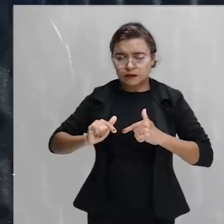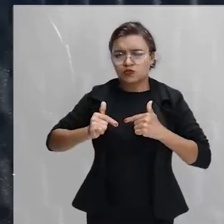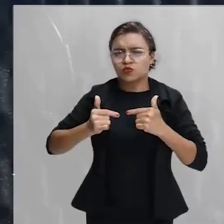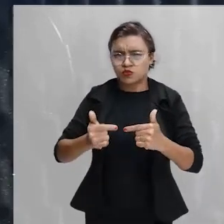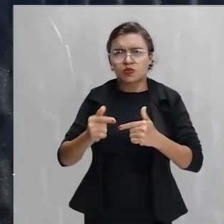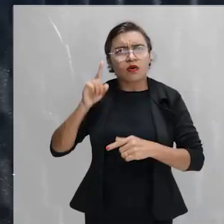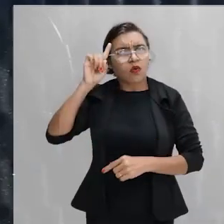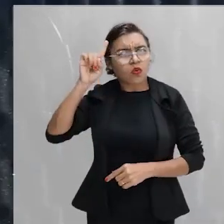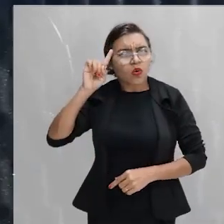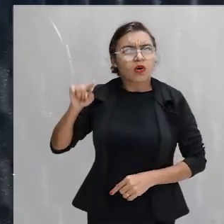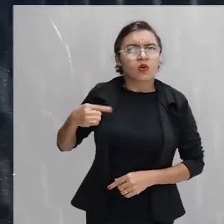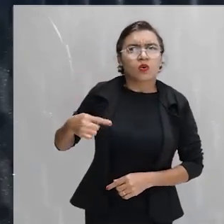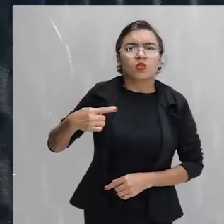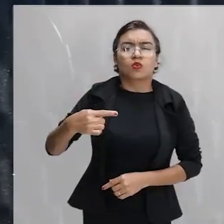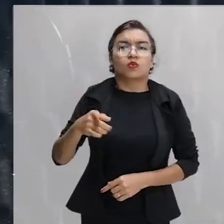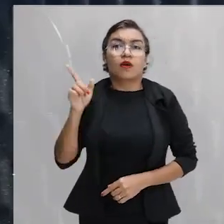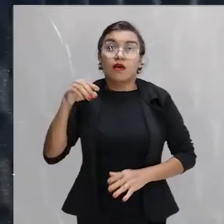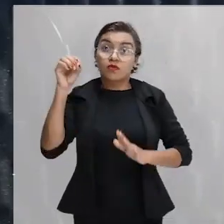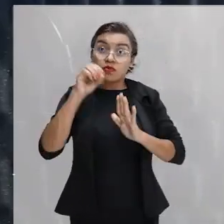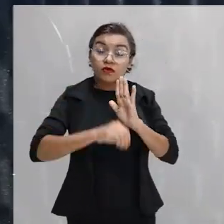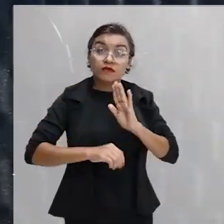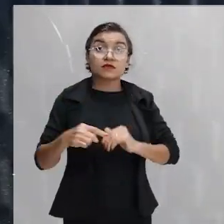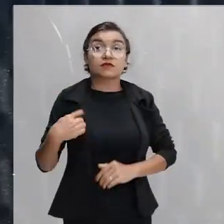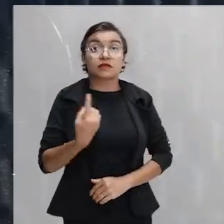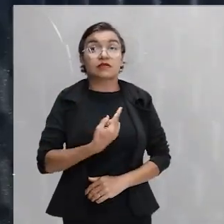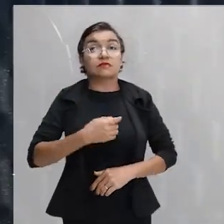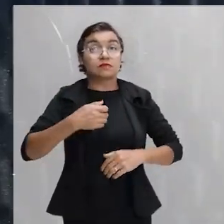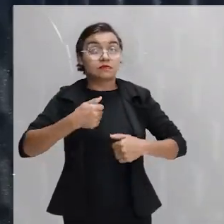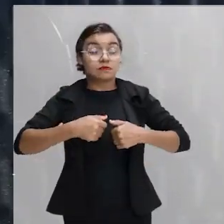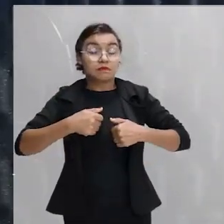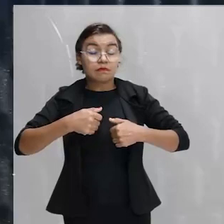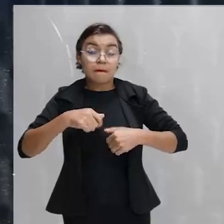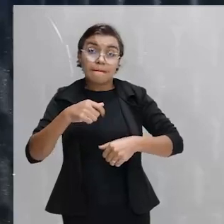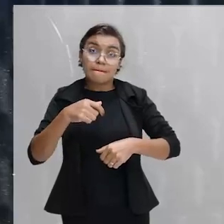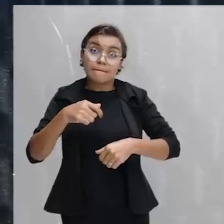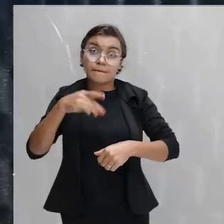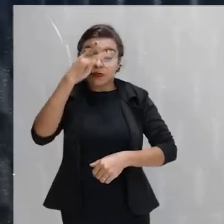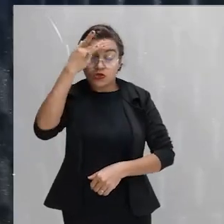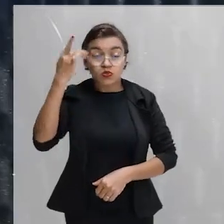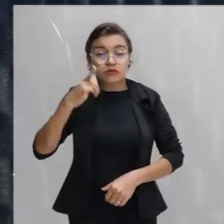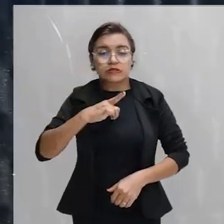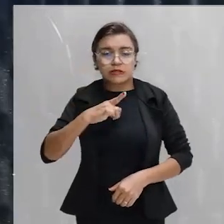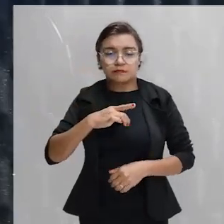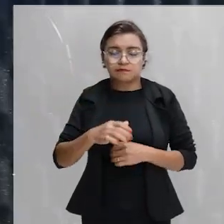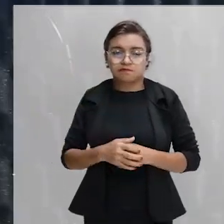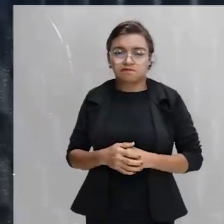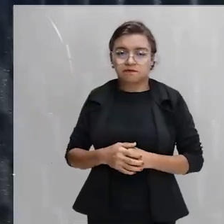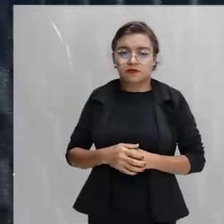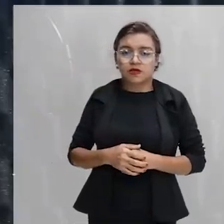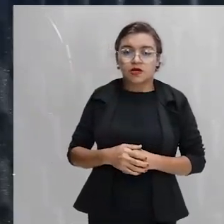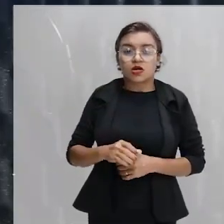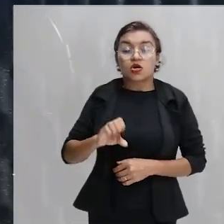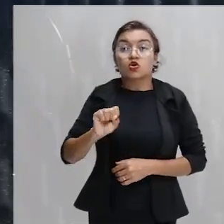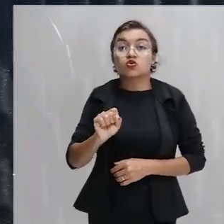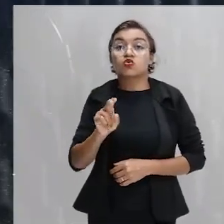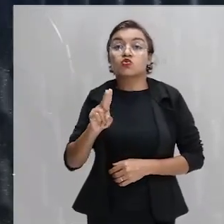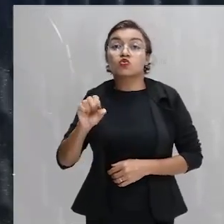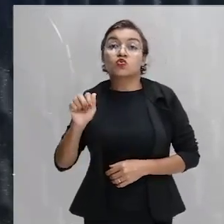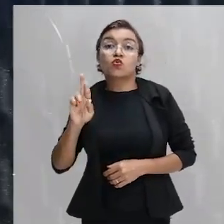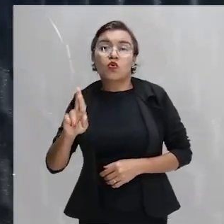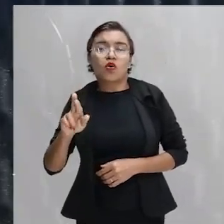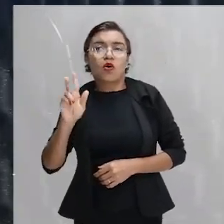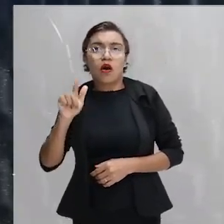do dia a dia, né? O ofício que as pessoas têm. E ele diz assim, o nosso suor sagrado é mais belo que esse